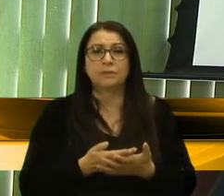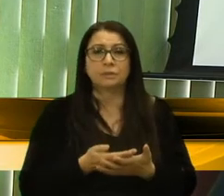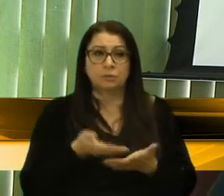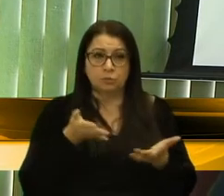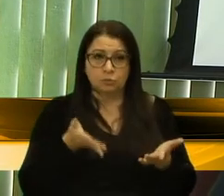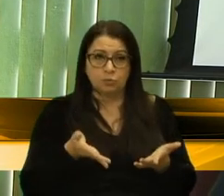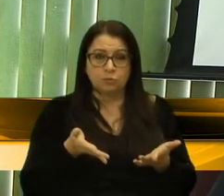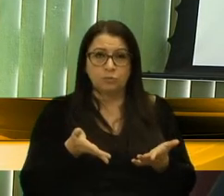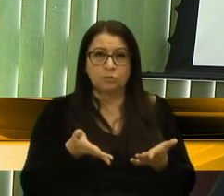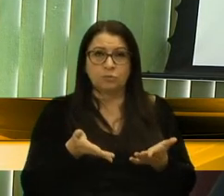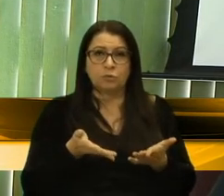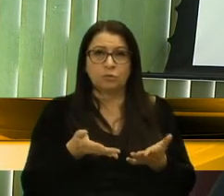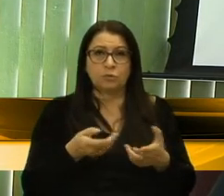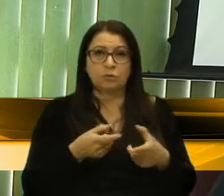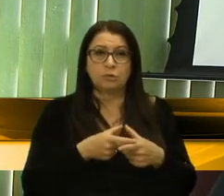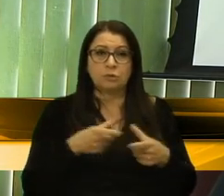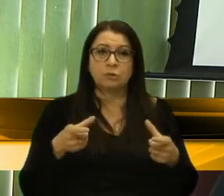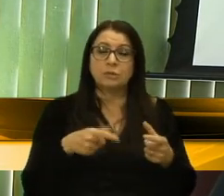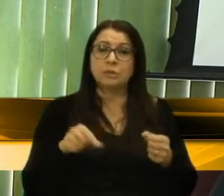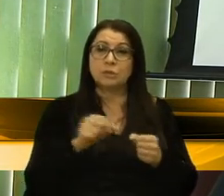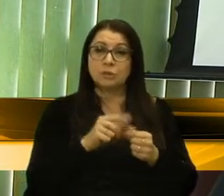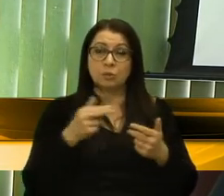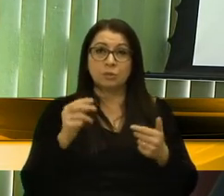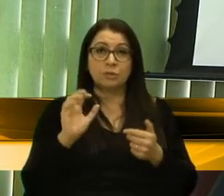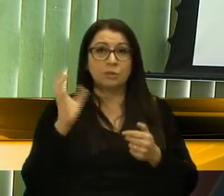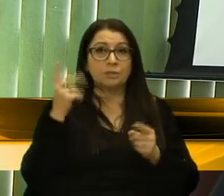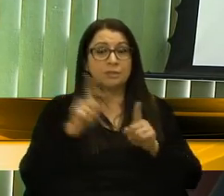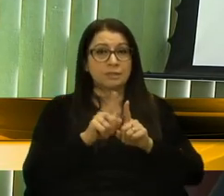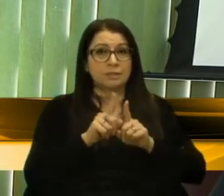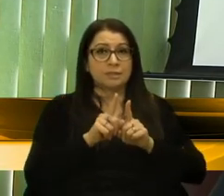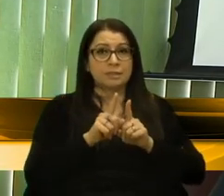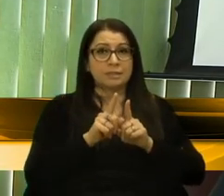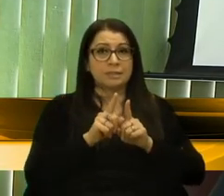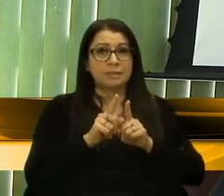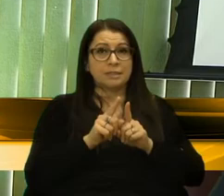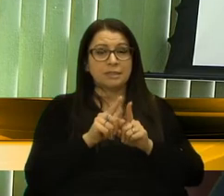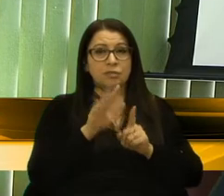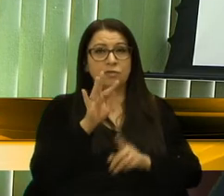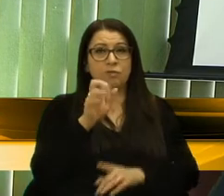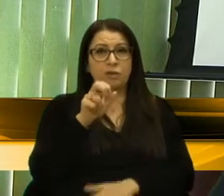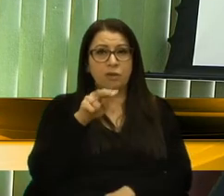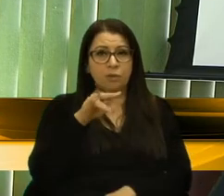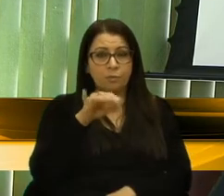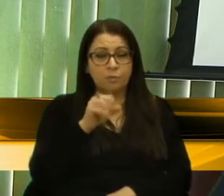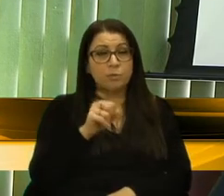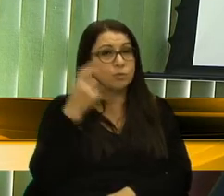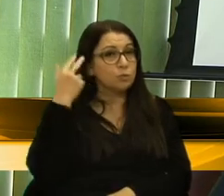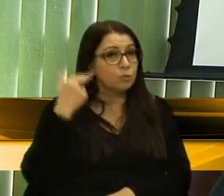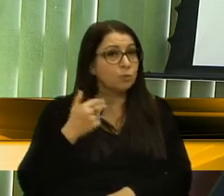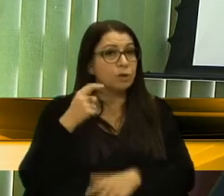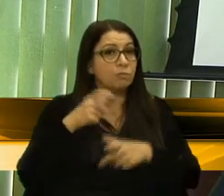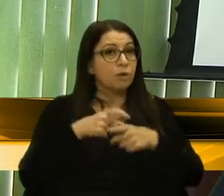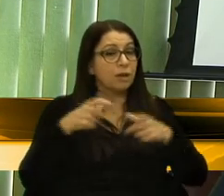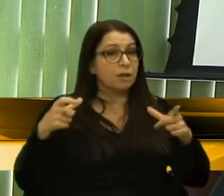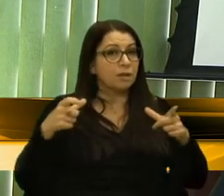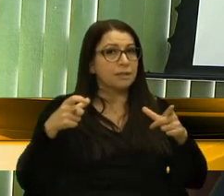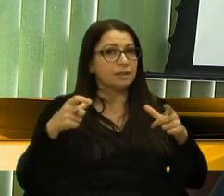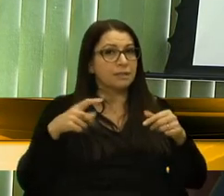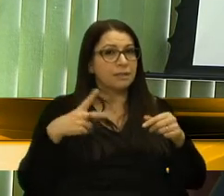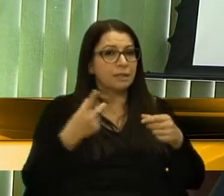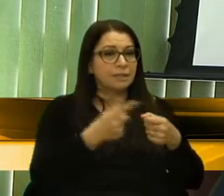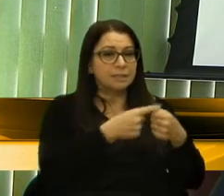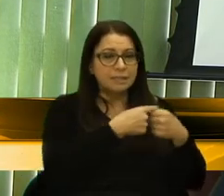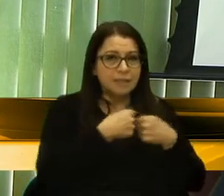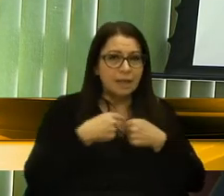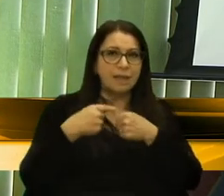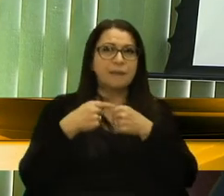Hoje, as grandes consequências originárias de fenômenos naturais gigantescos que arrasam cidade e